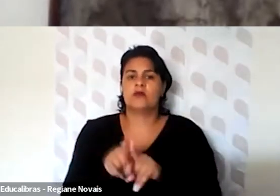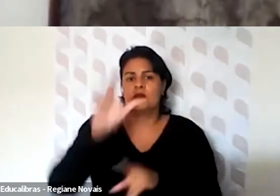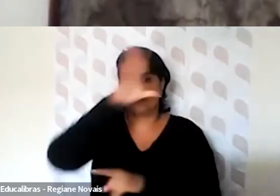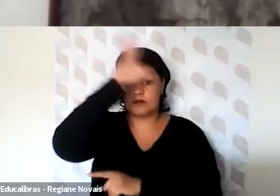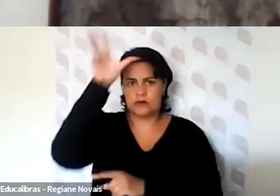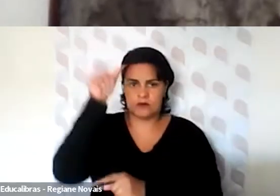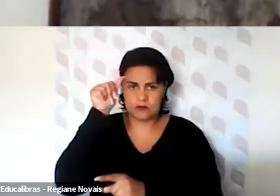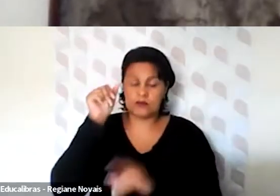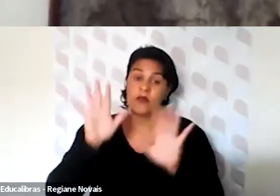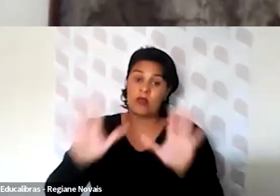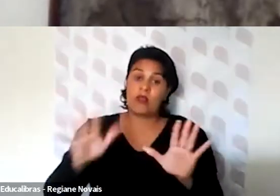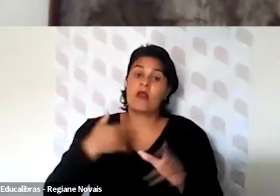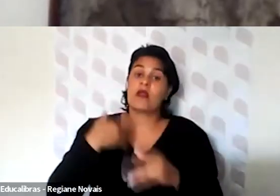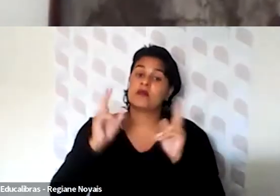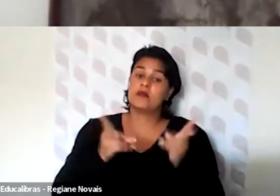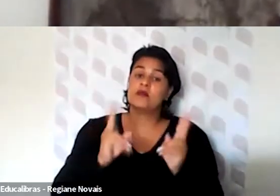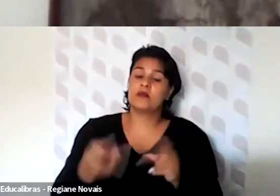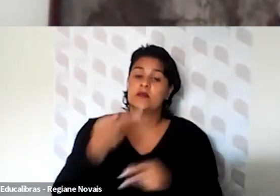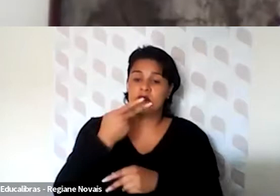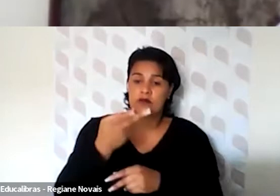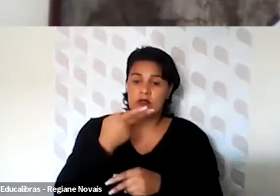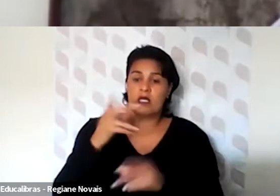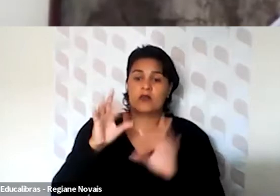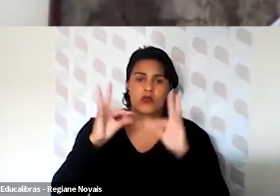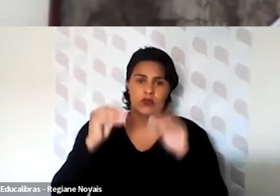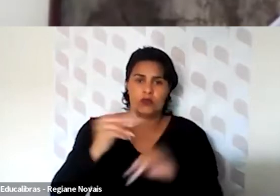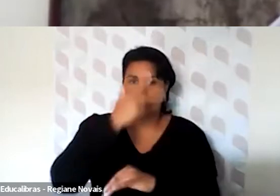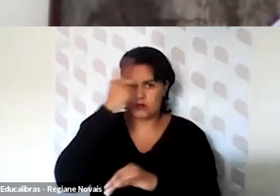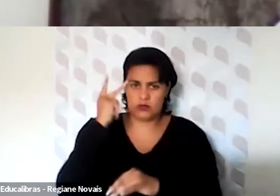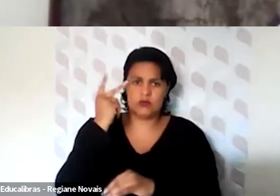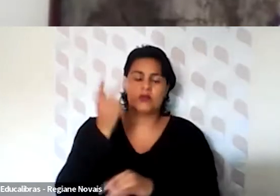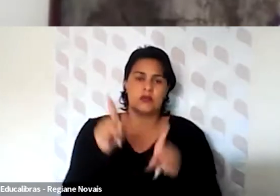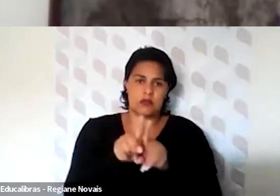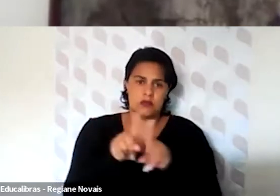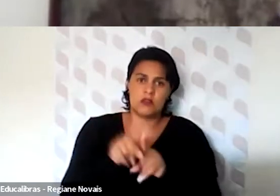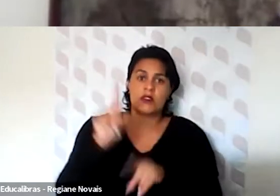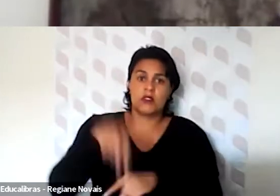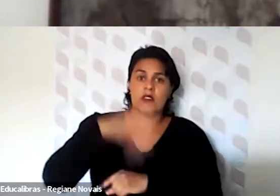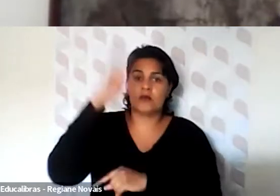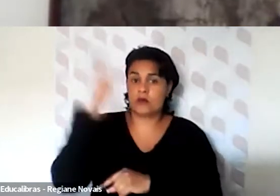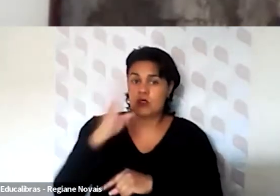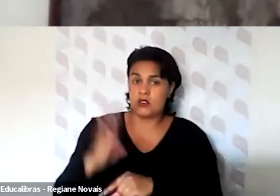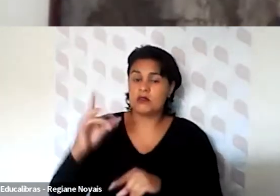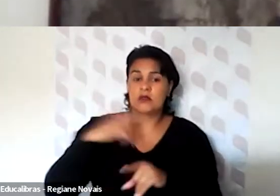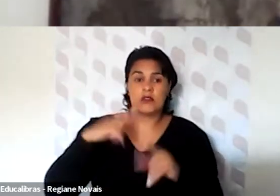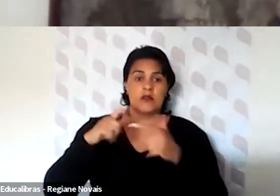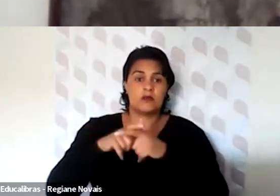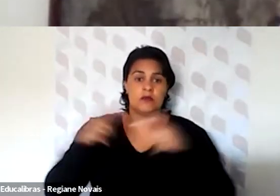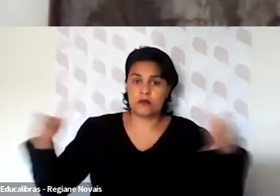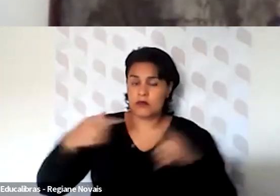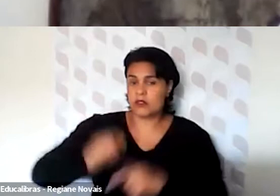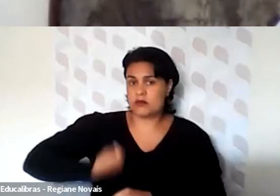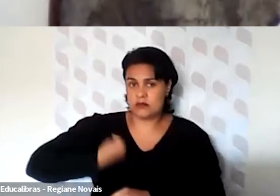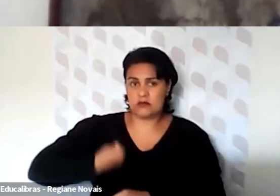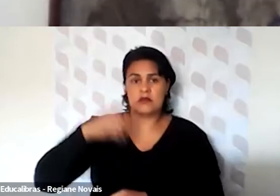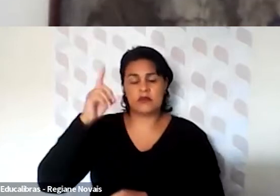Brasil, aliás, eu não, os cientistas dizem que o Brasil é o país que mais produz vida no planeta. Tá? Portanto, nós não estamos discutindo aqui